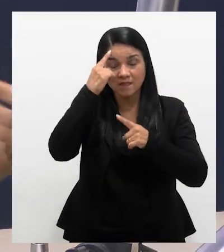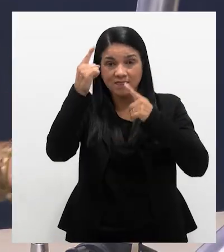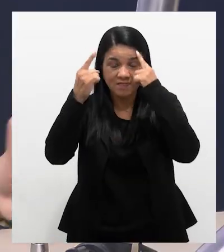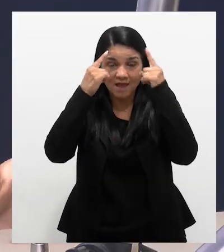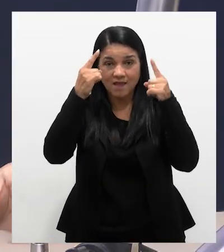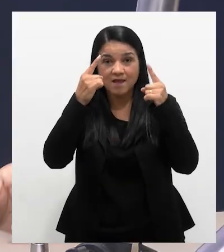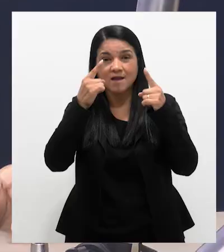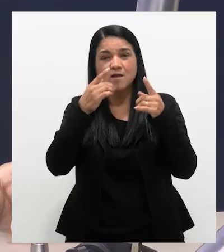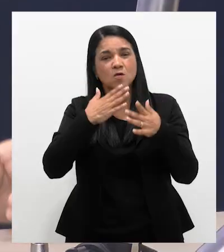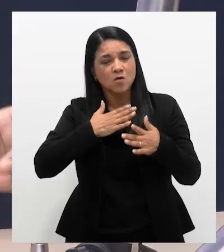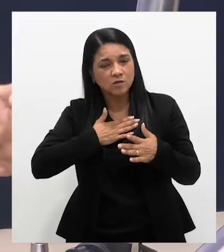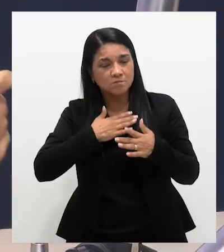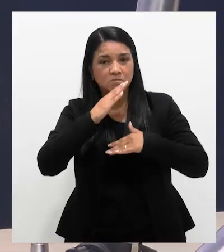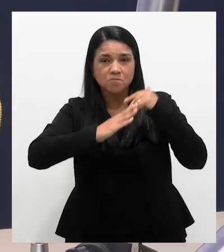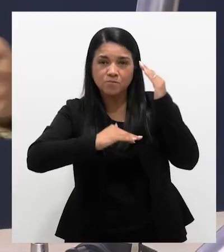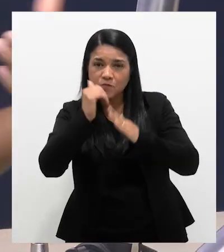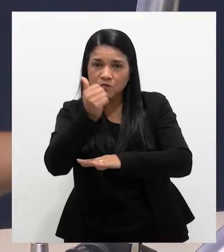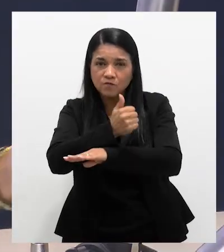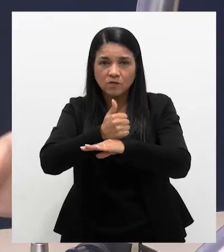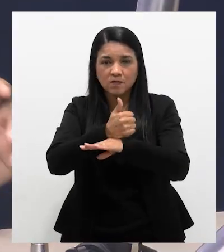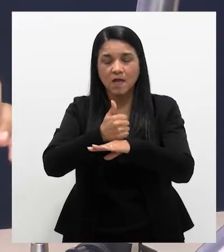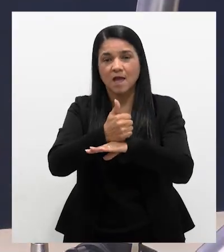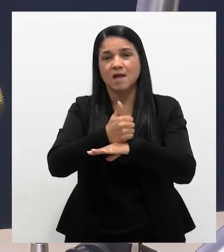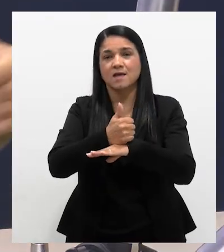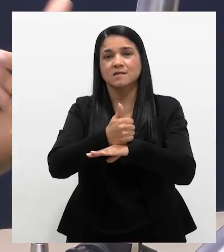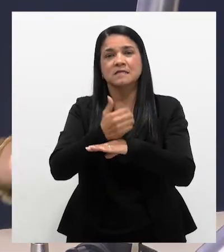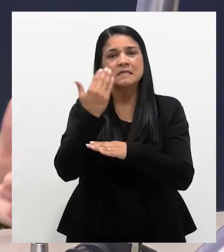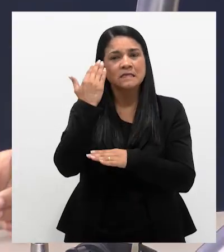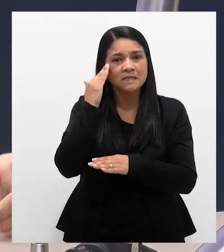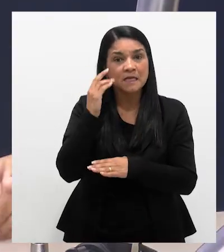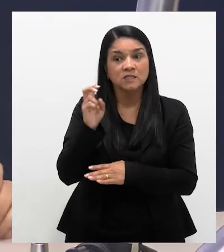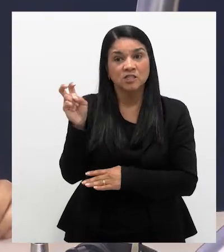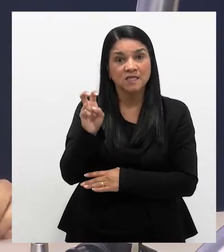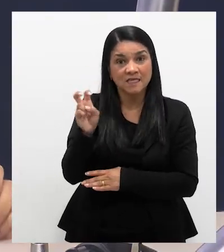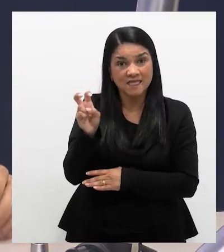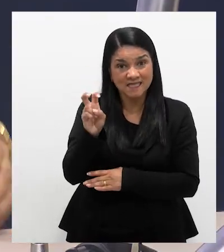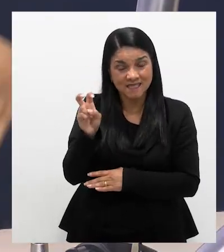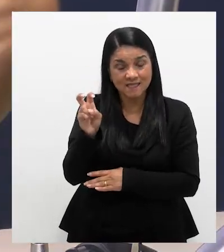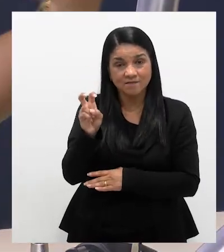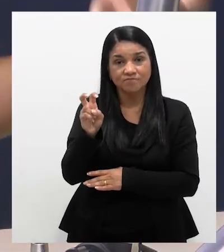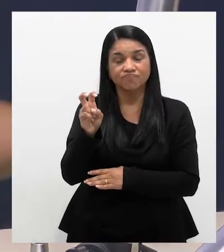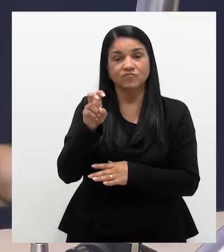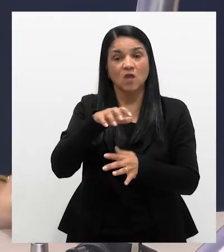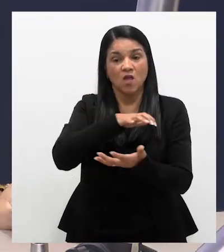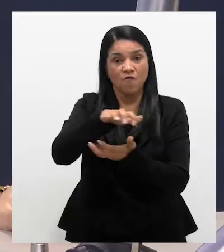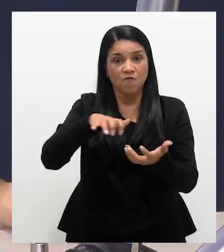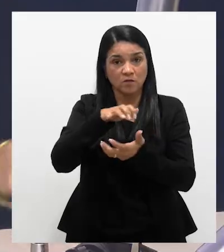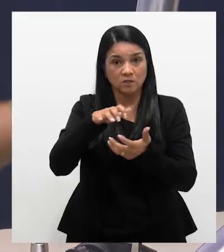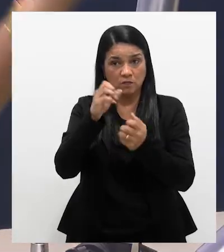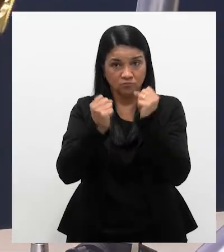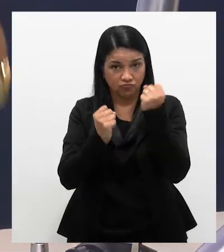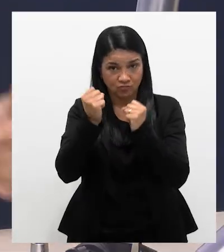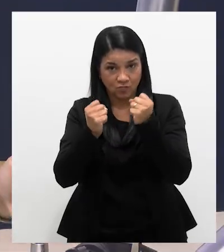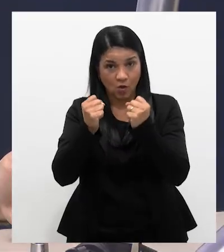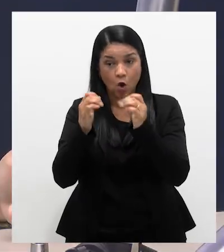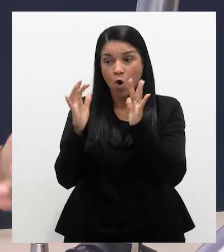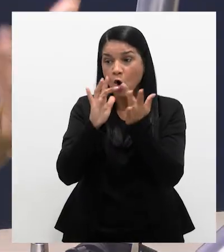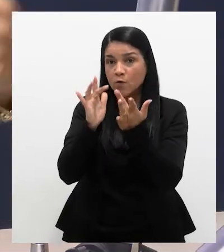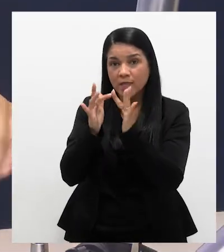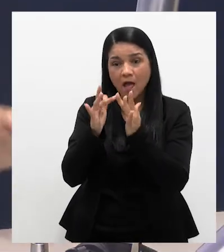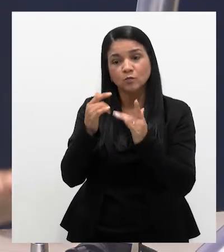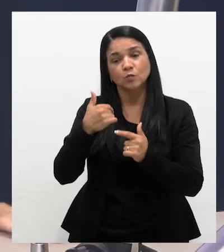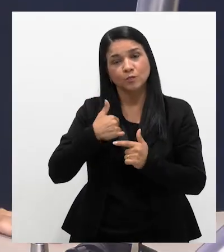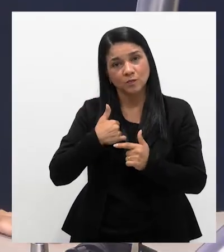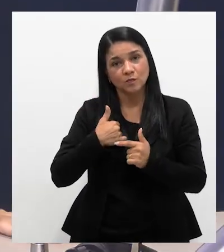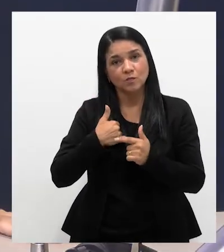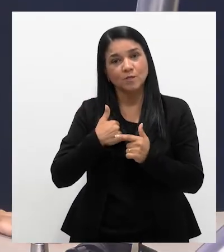esses profissionais que entendem que a gente está na quinta revolução industrial, que são profissionais inovadores, que venham entrar em contato comigo para